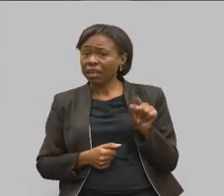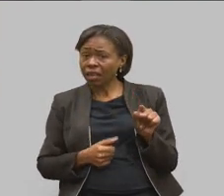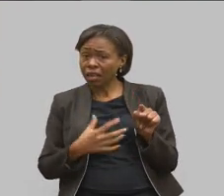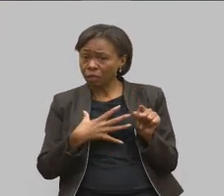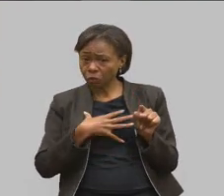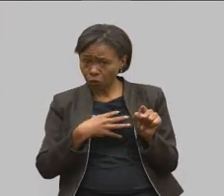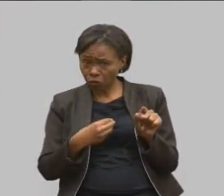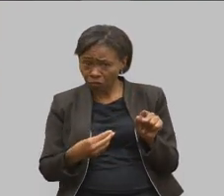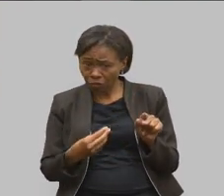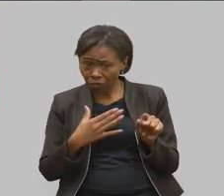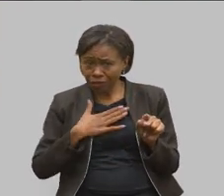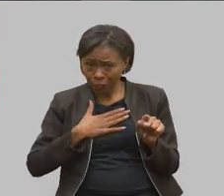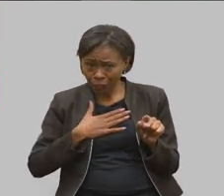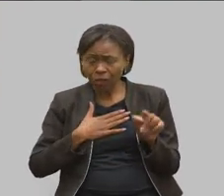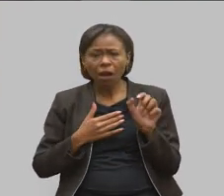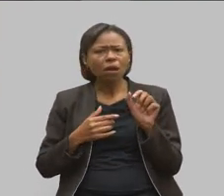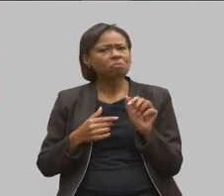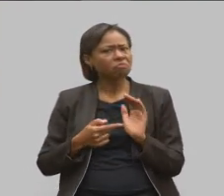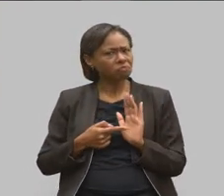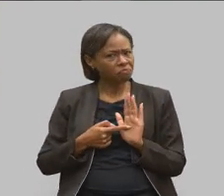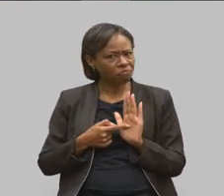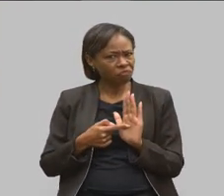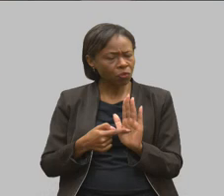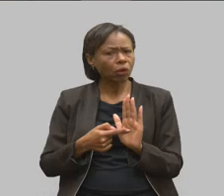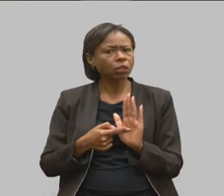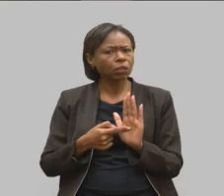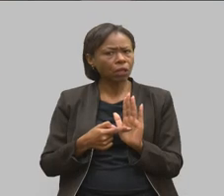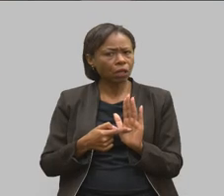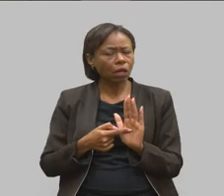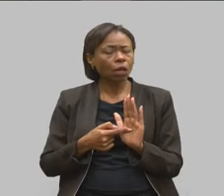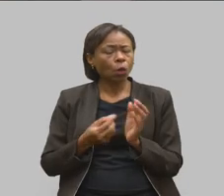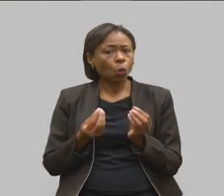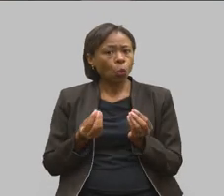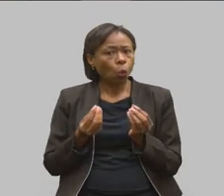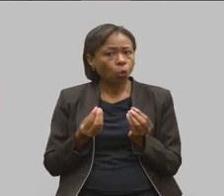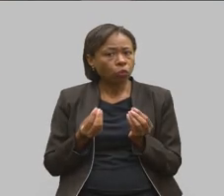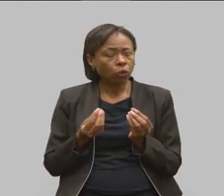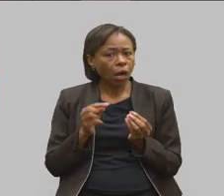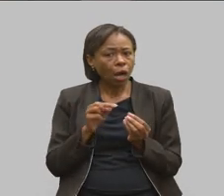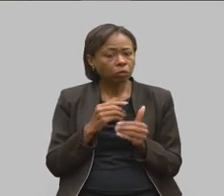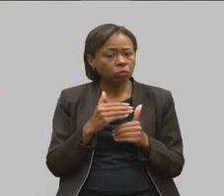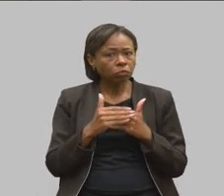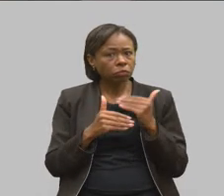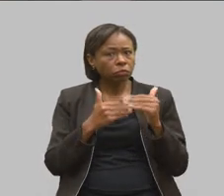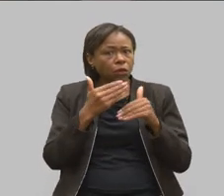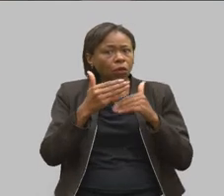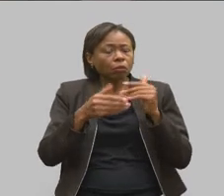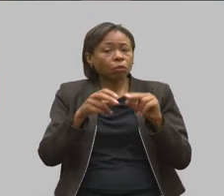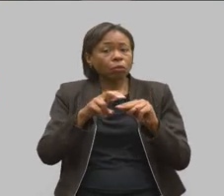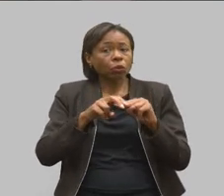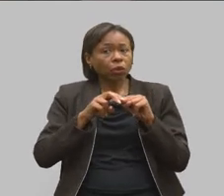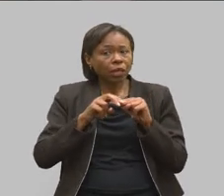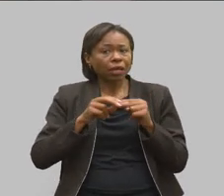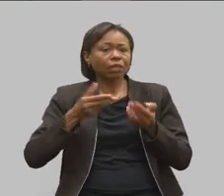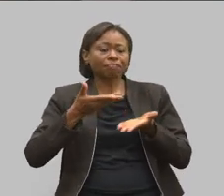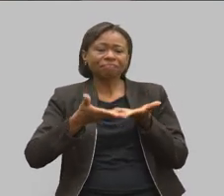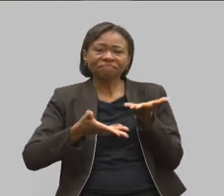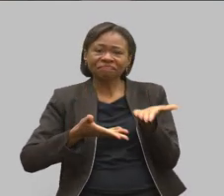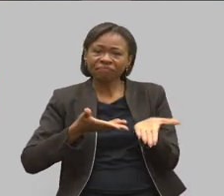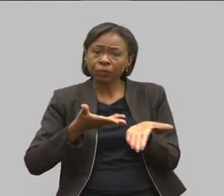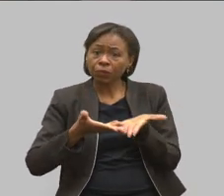também demonstra através dessas intervenções que ele vem tendo como que está sendo muito